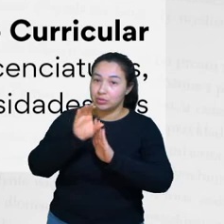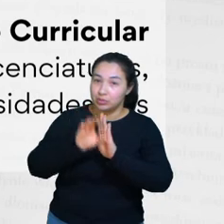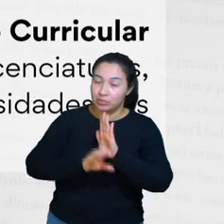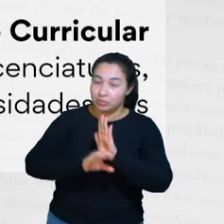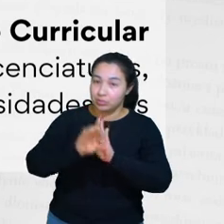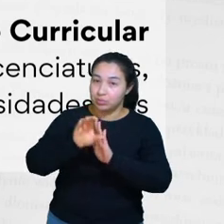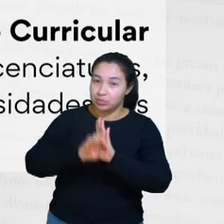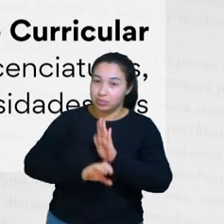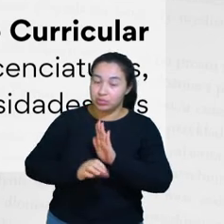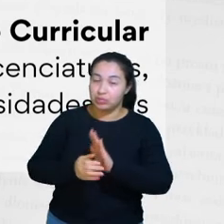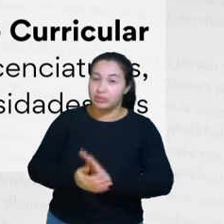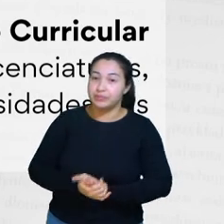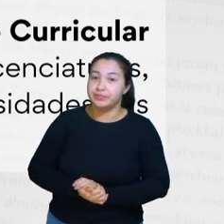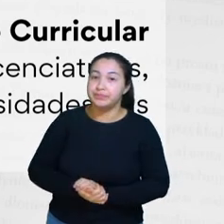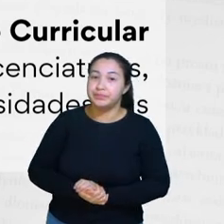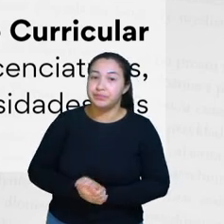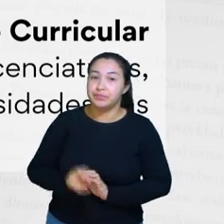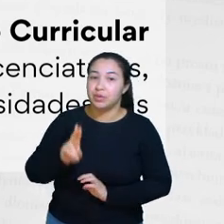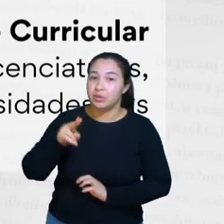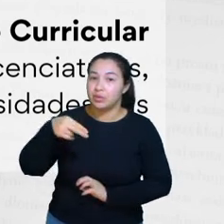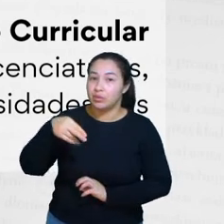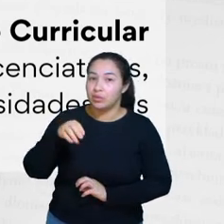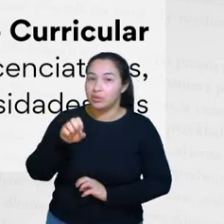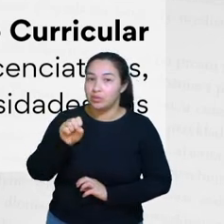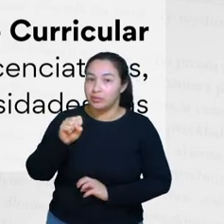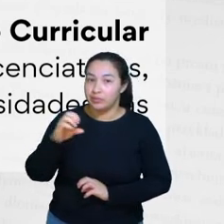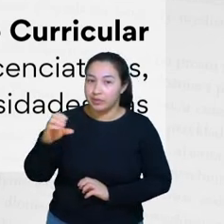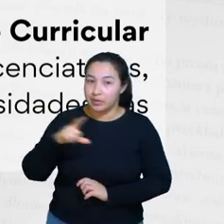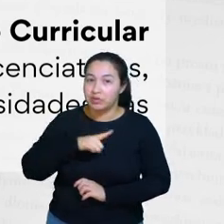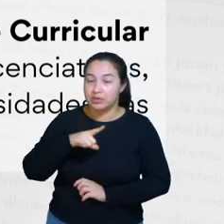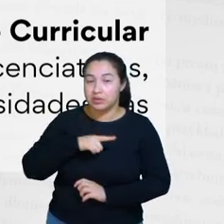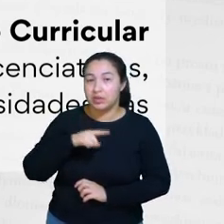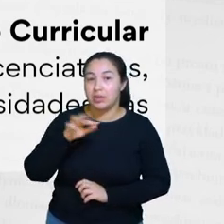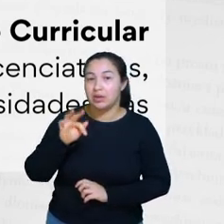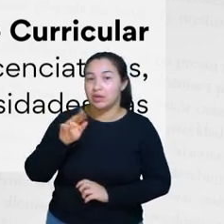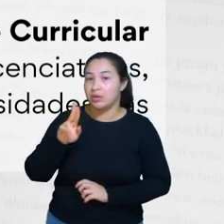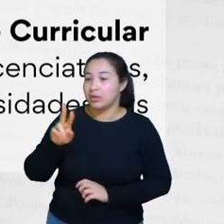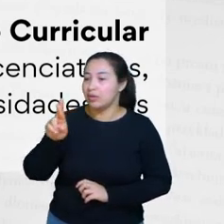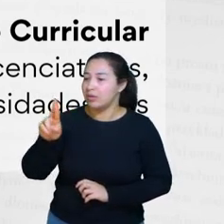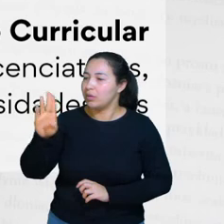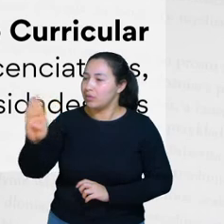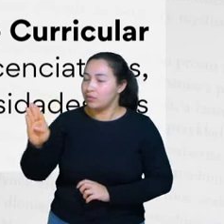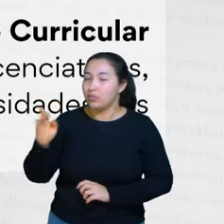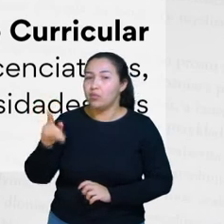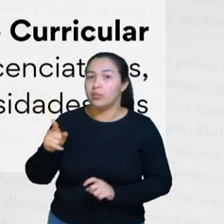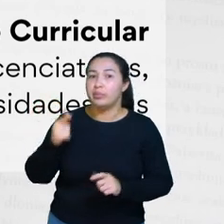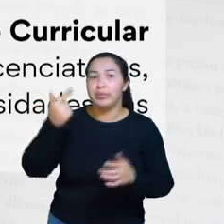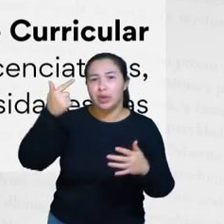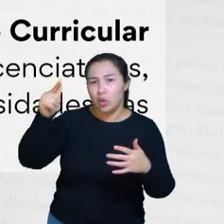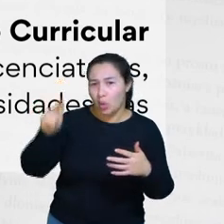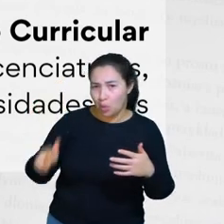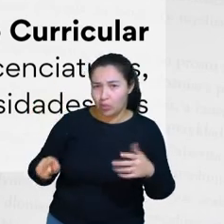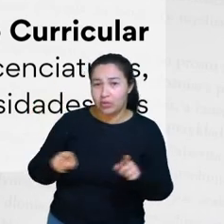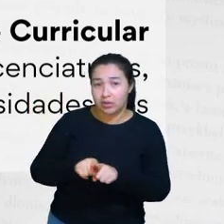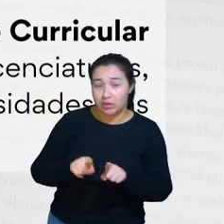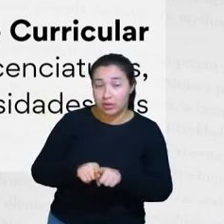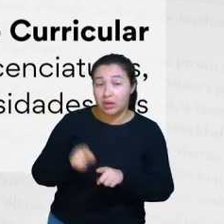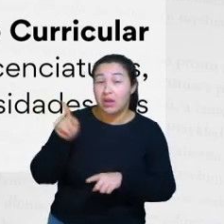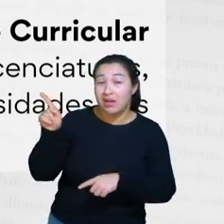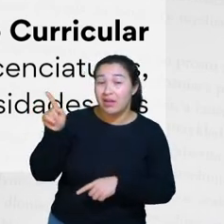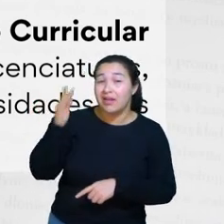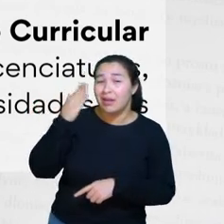instituições que eu sei que tem que é o nesc e a Furb eu sei que outras T não é isso que eu estou dizendo por favor Eu só coloquei aqui aquelas que eu